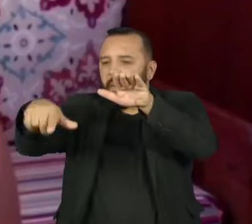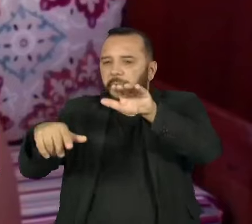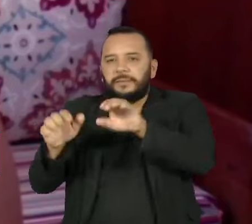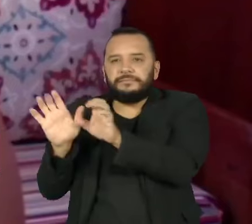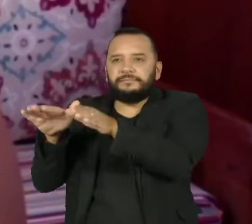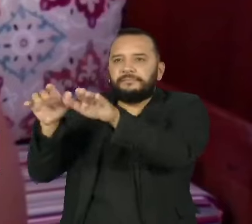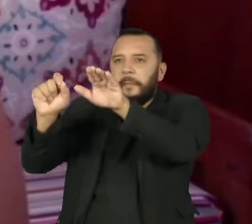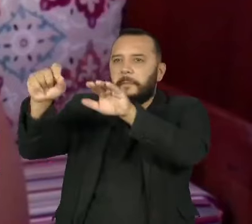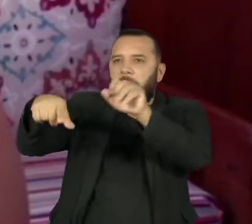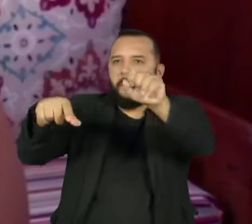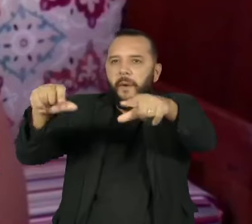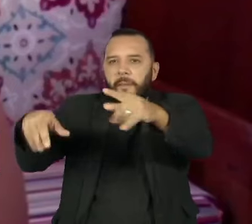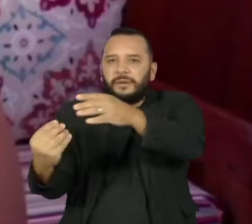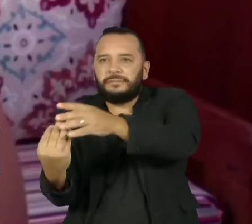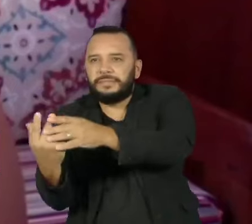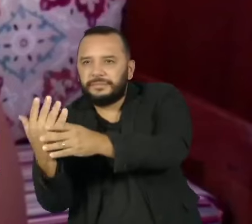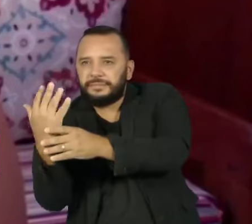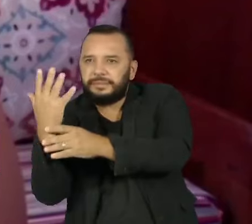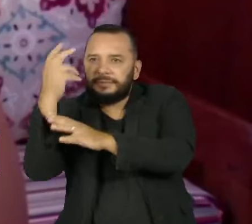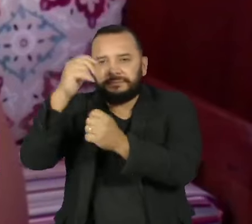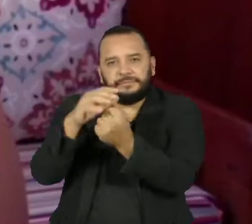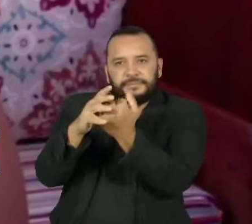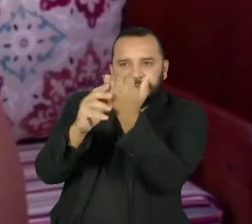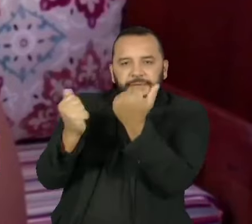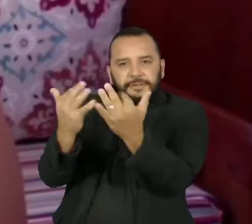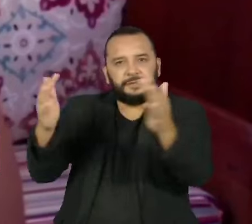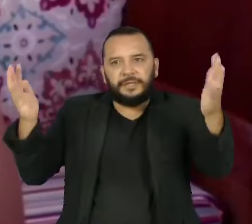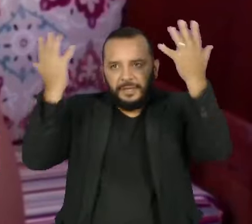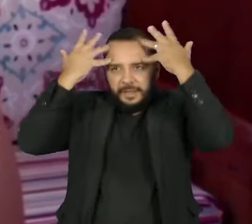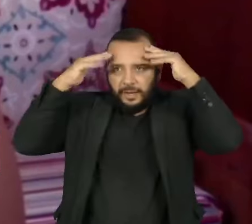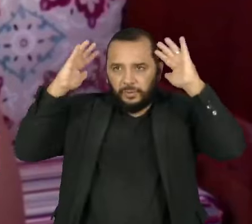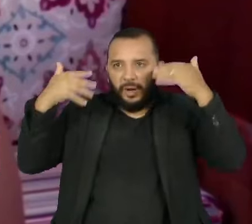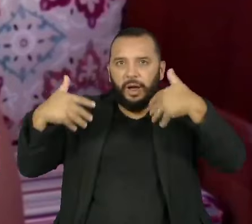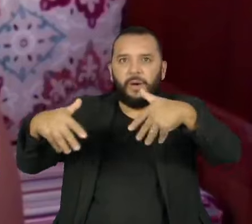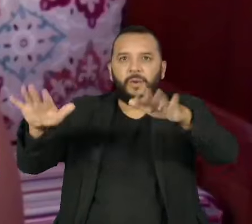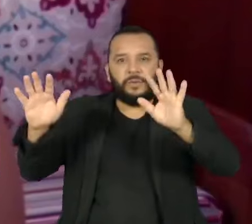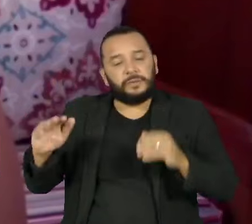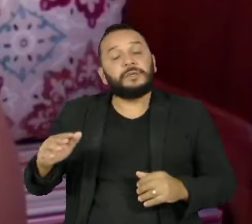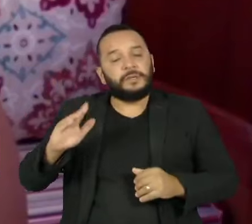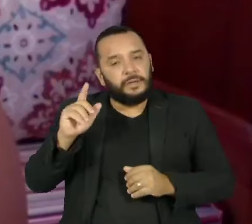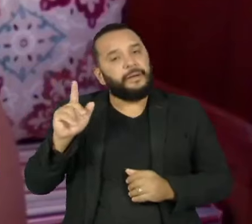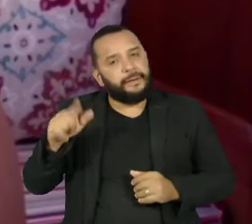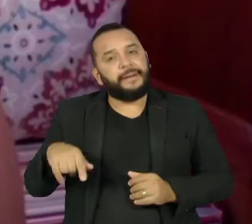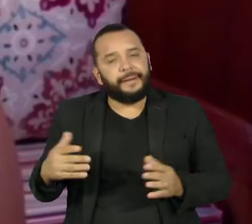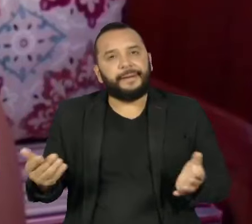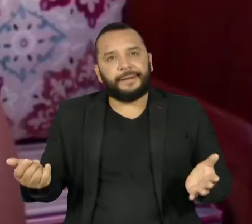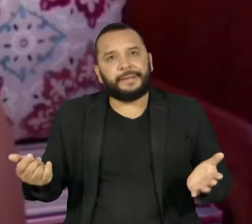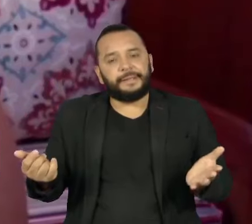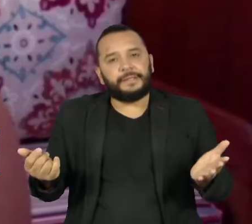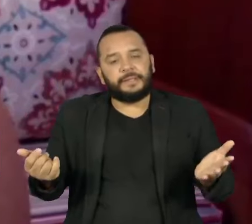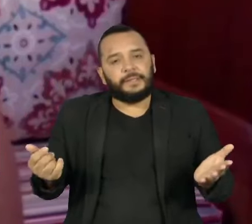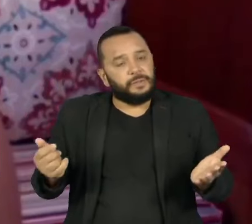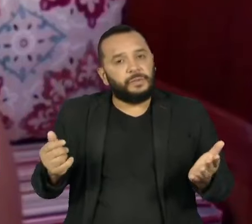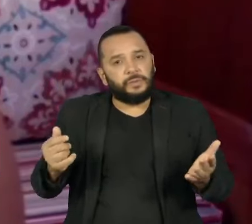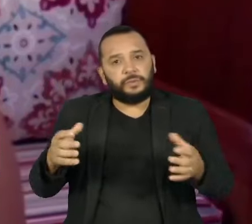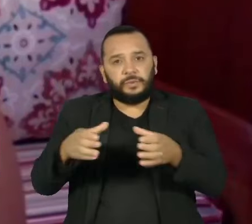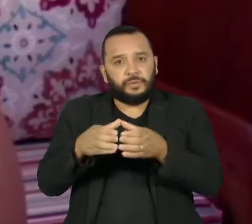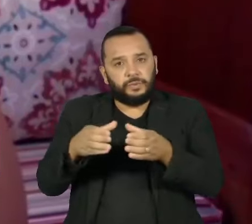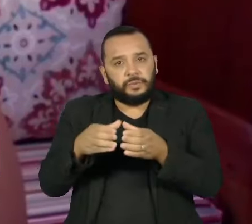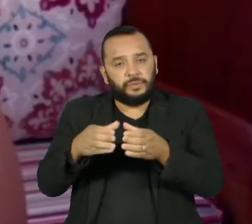naturalmente então a gente a gente chama isso de Estágios de vegetação secundária né E tem todo um um um grupo de